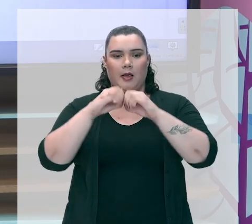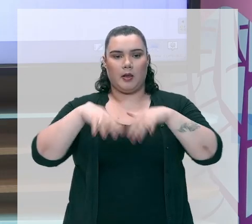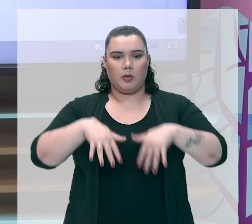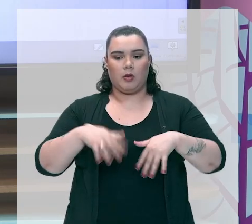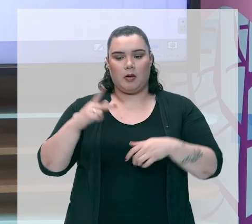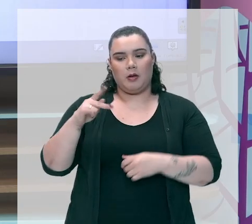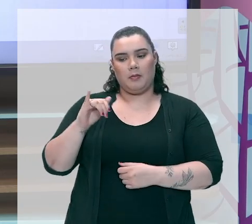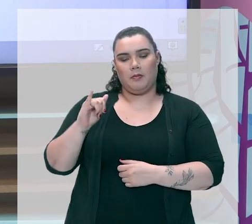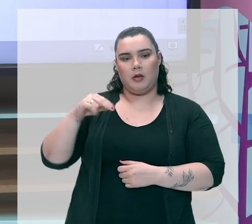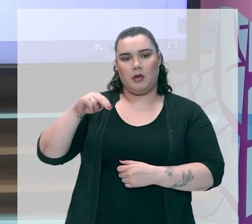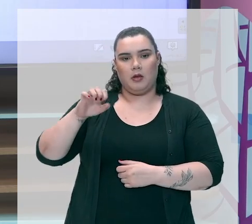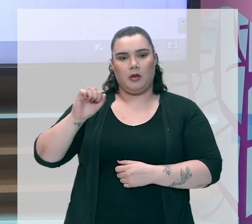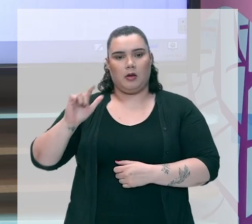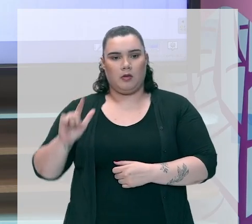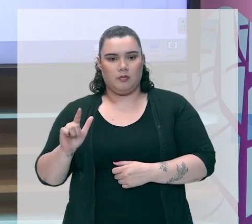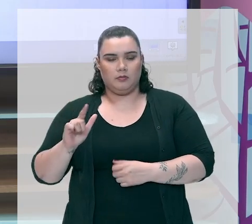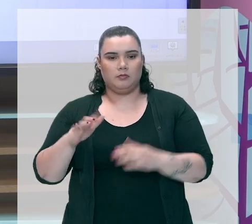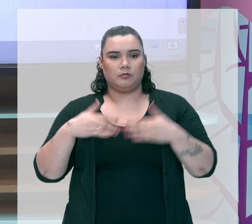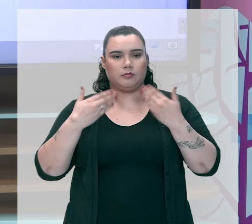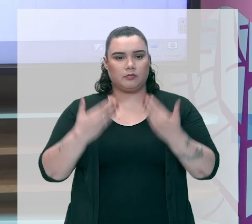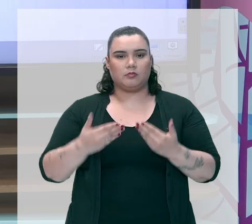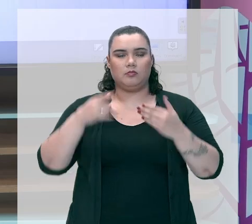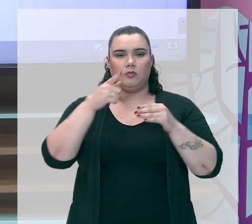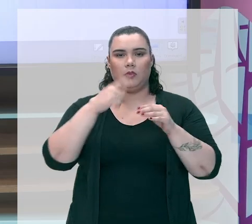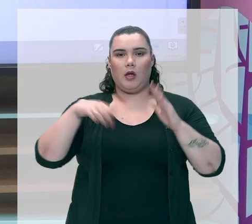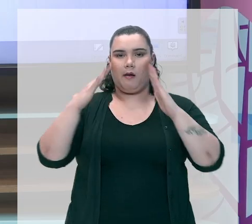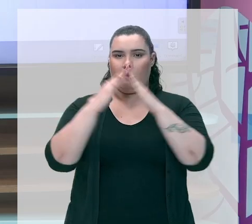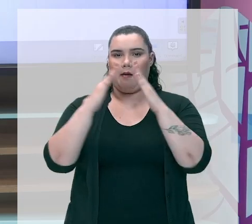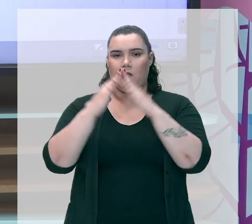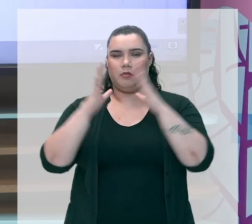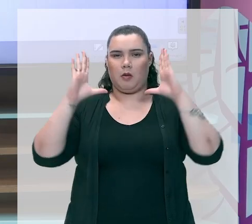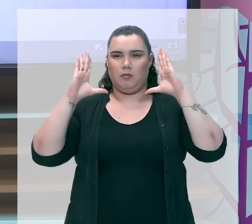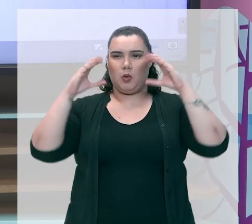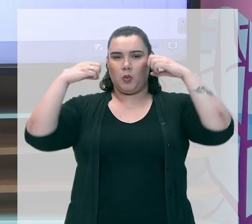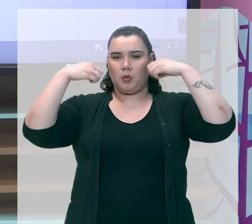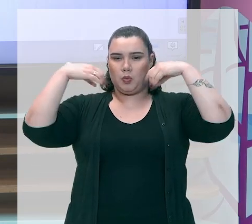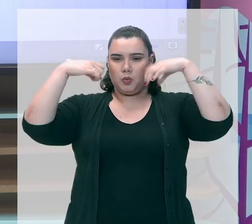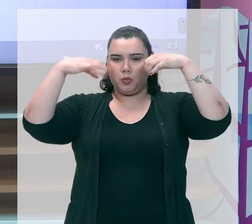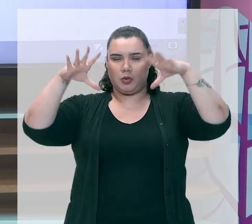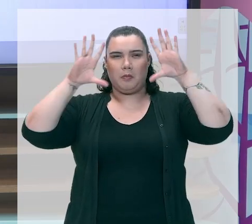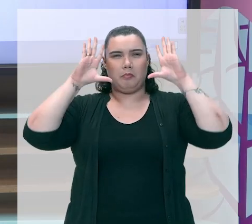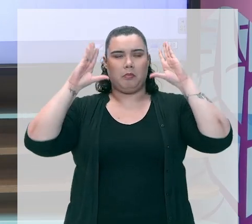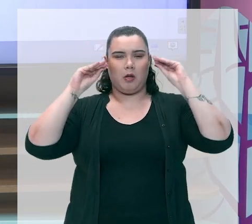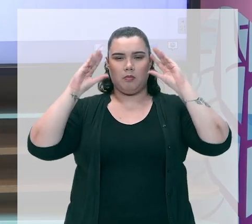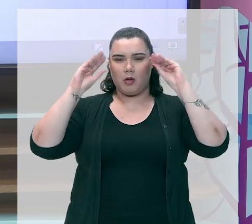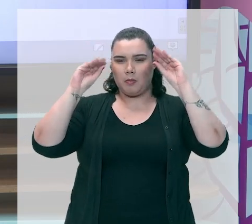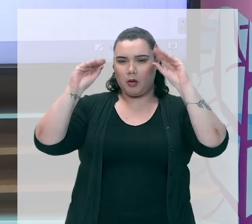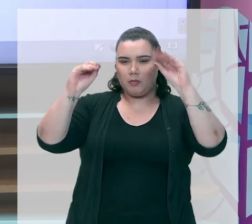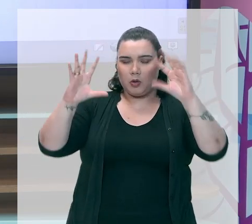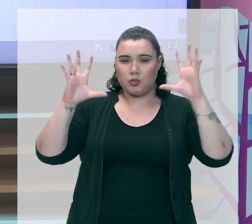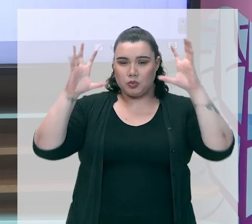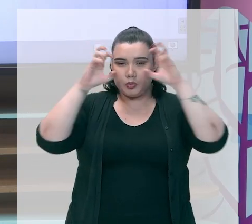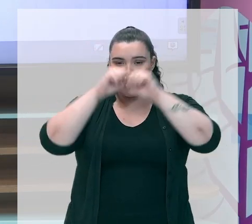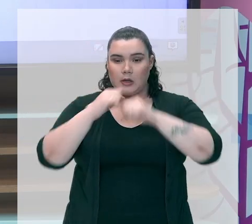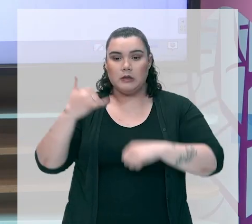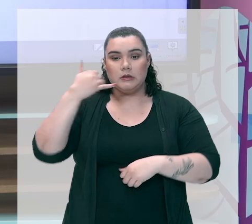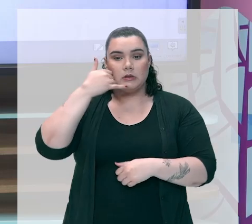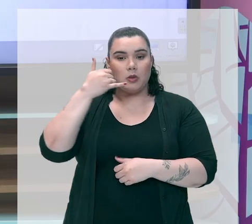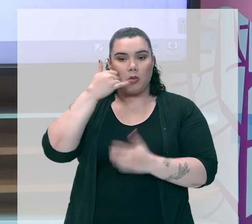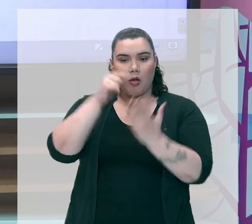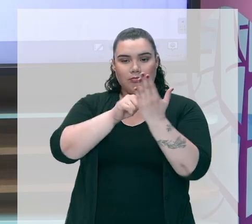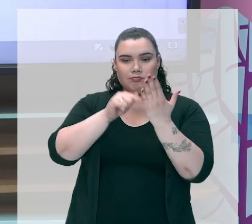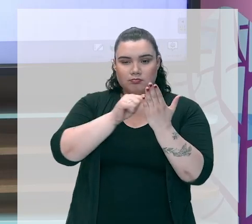vai ser produzida, né, quando você vai dormir e apaga todas as luzes, deixa o celular de lado, porque se tem ali a